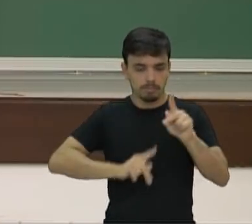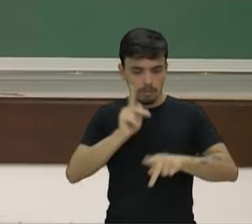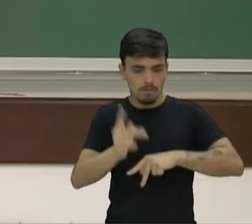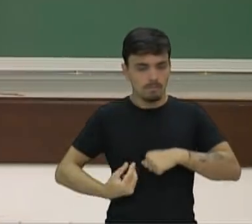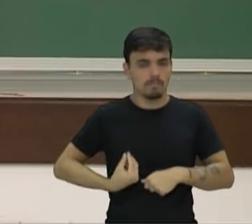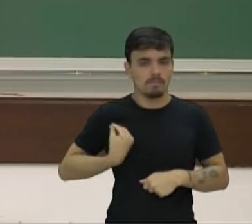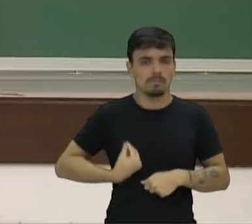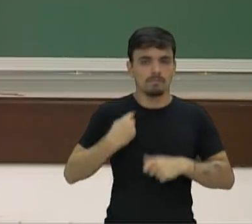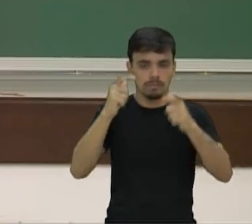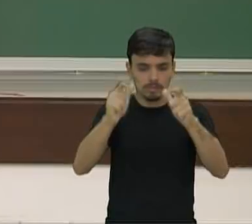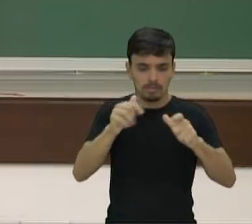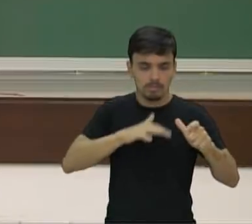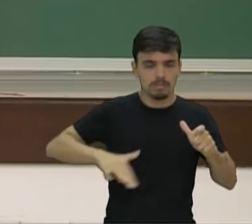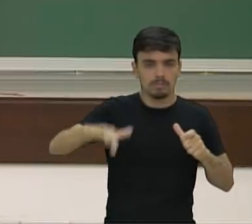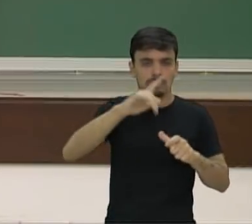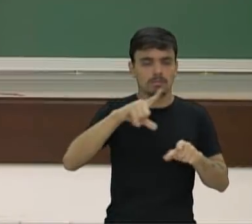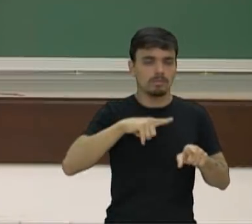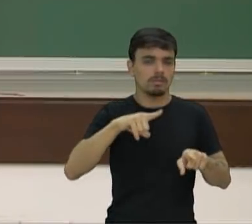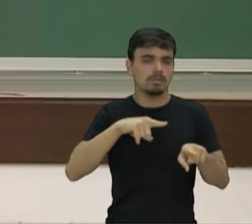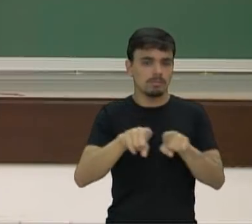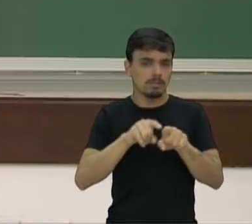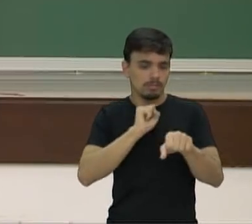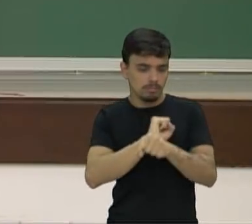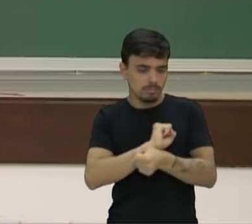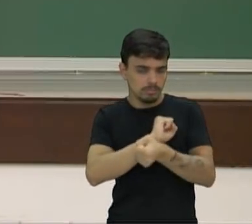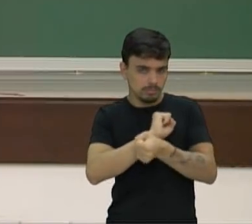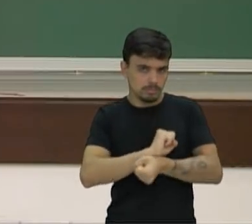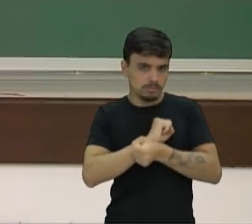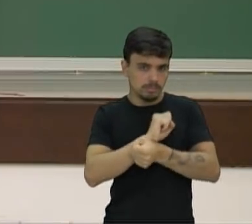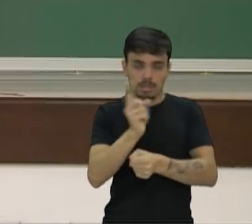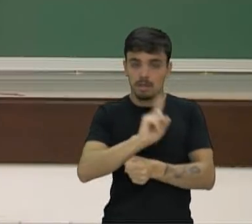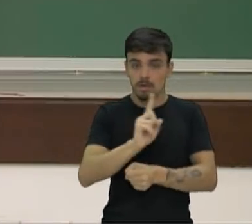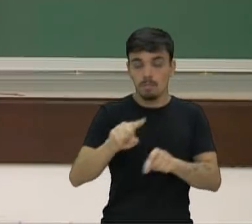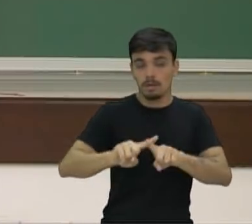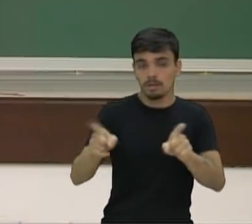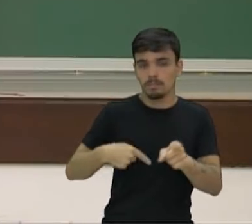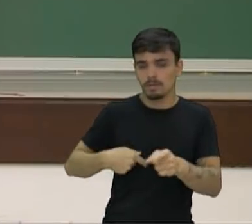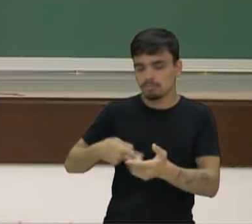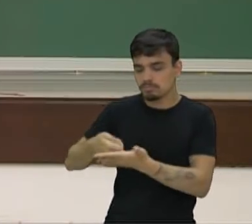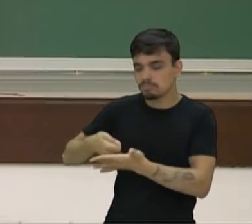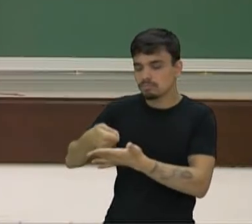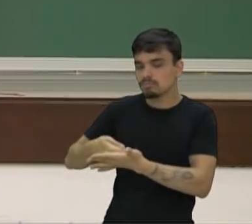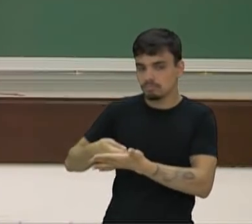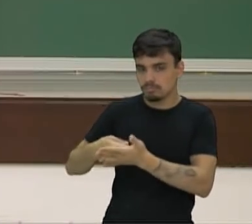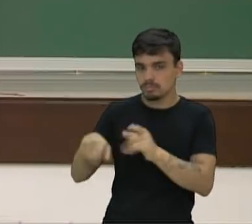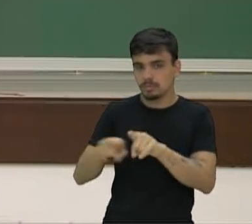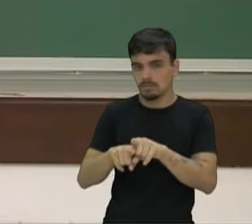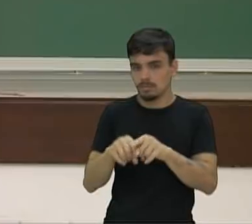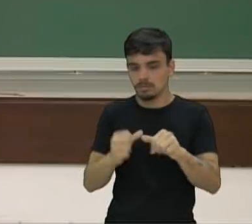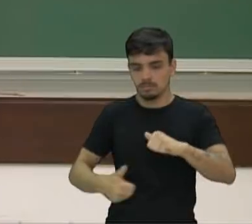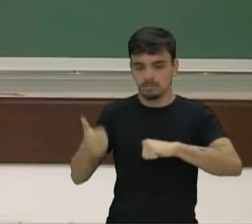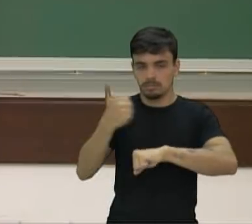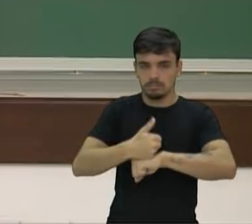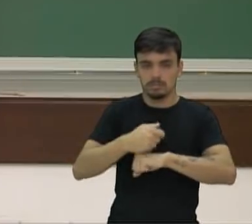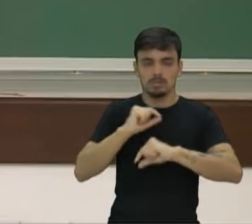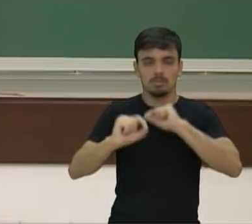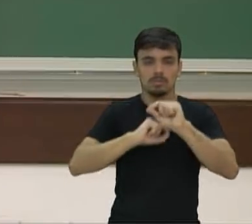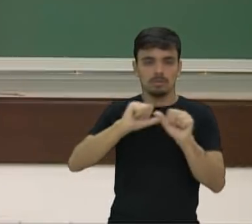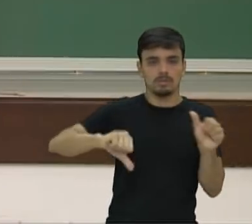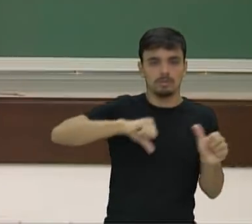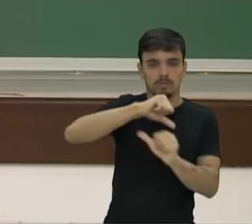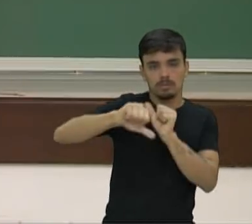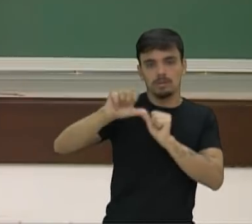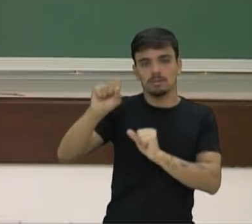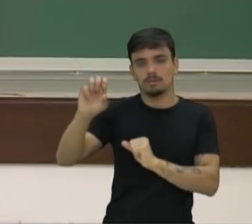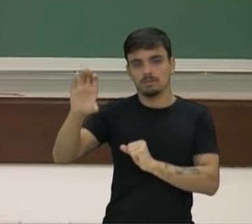região, quando os dórios chegaram e não escravizaram, mas subordinaram eles, dominaram esses povos e transformaram eles em